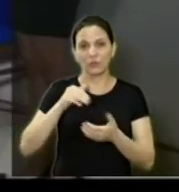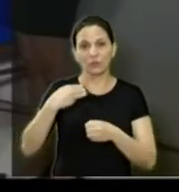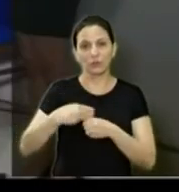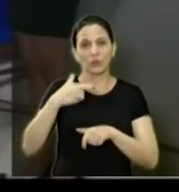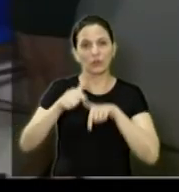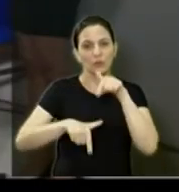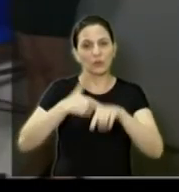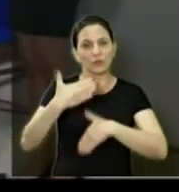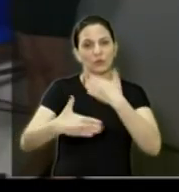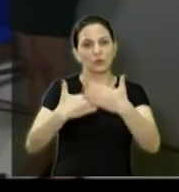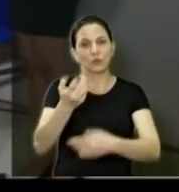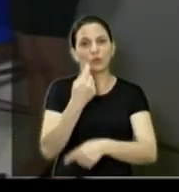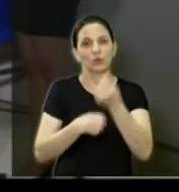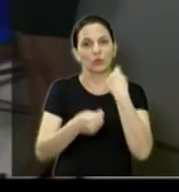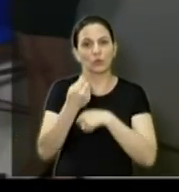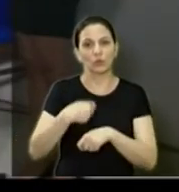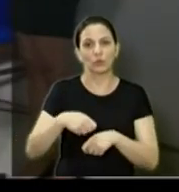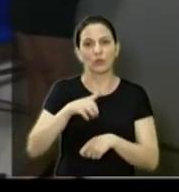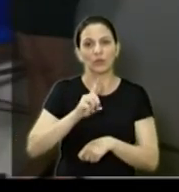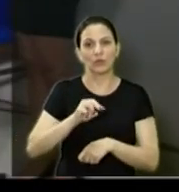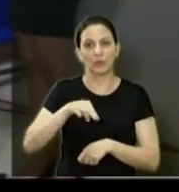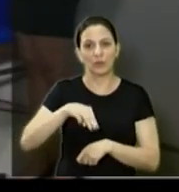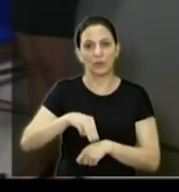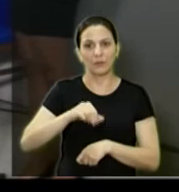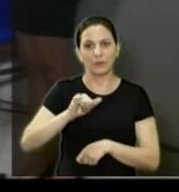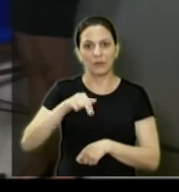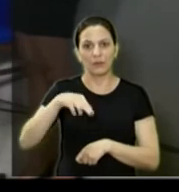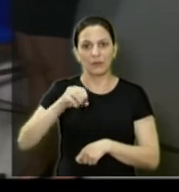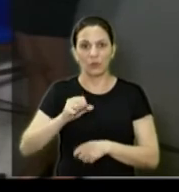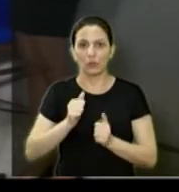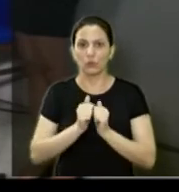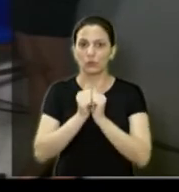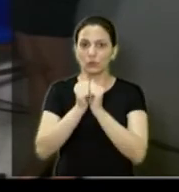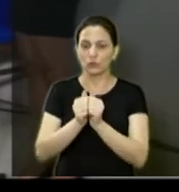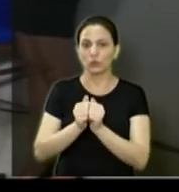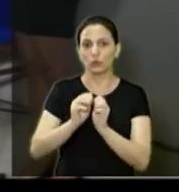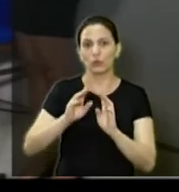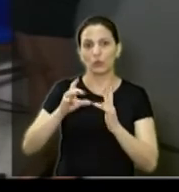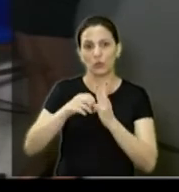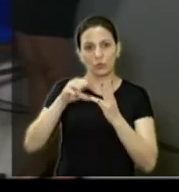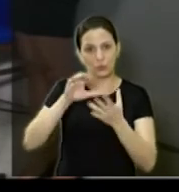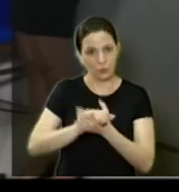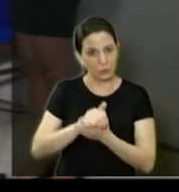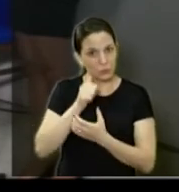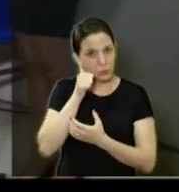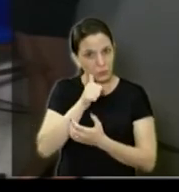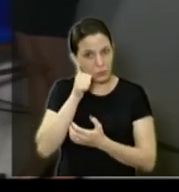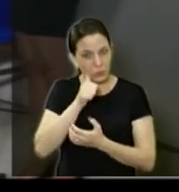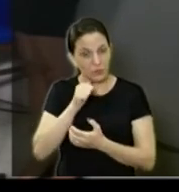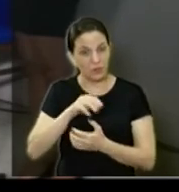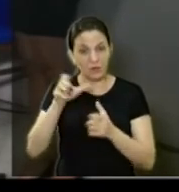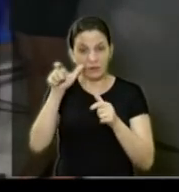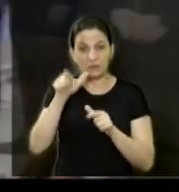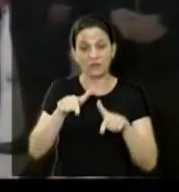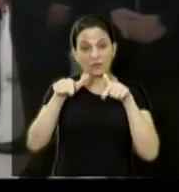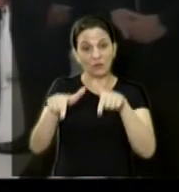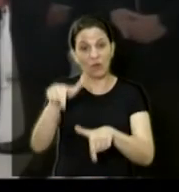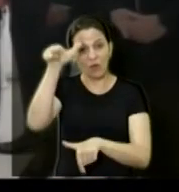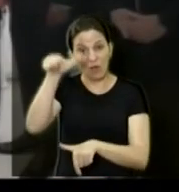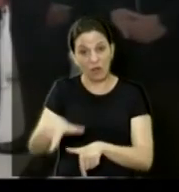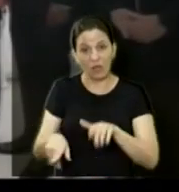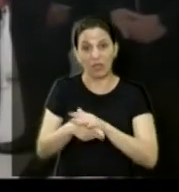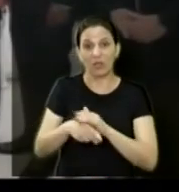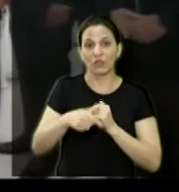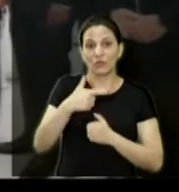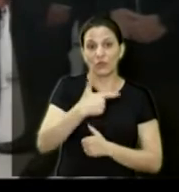Trabalho e do Desenvolvimento Econômico, Damiano Neto, ao lado da sua esposa, Rosa Maria de Oliveira, recebeu o título de cidadão araraquarense na